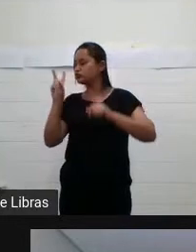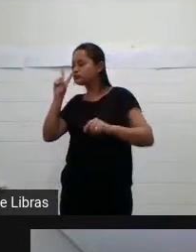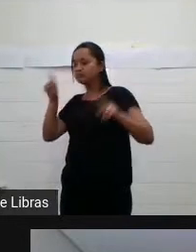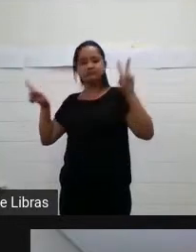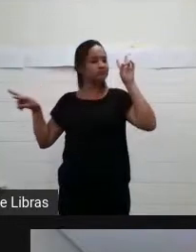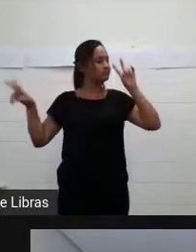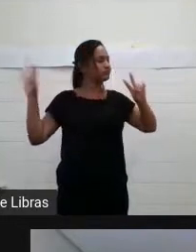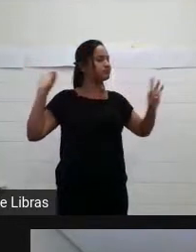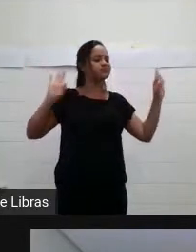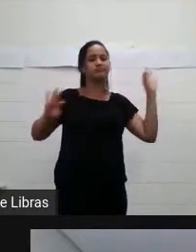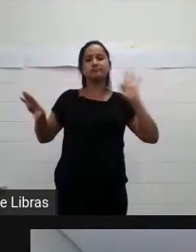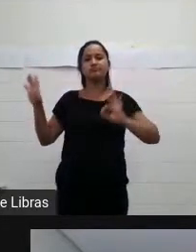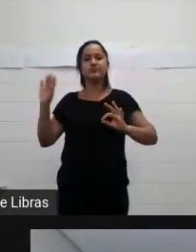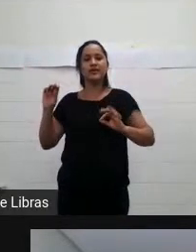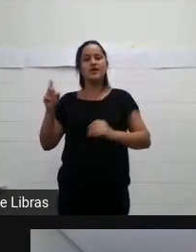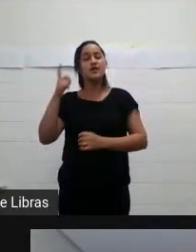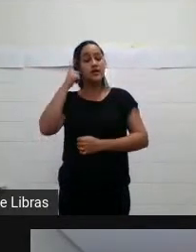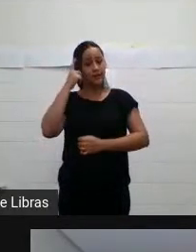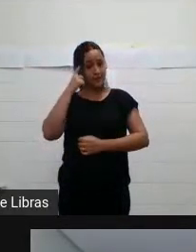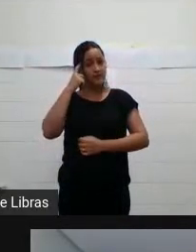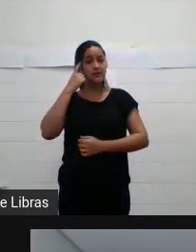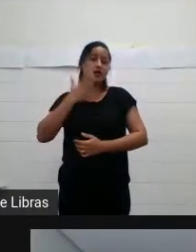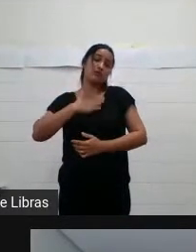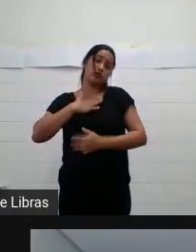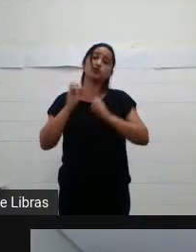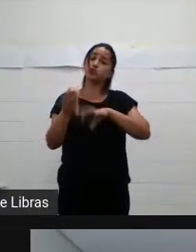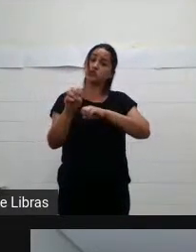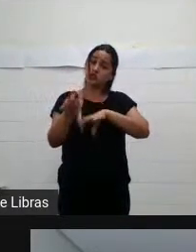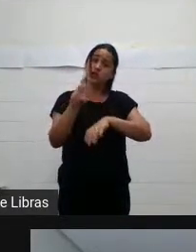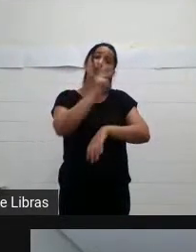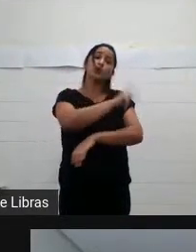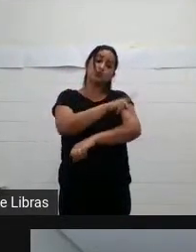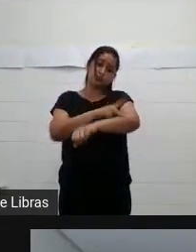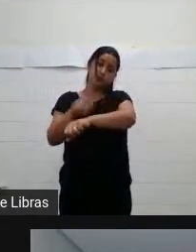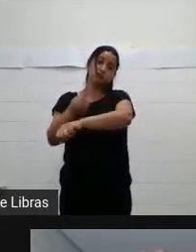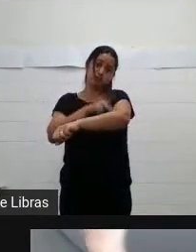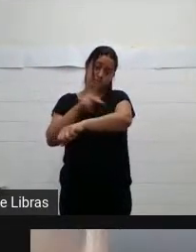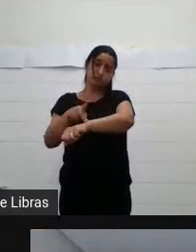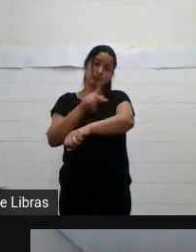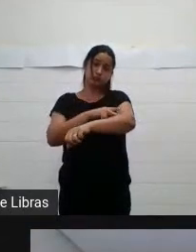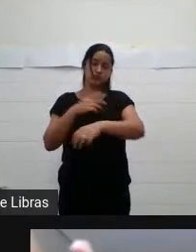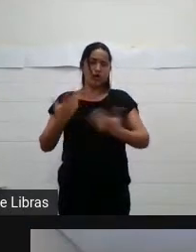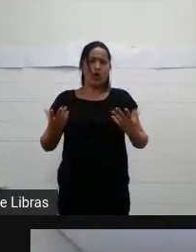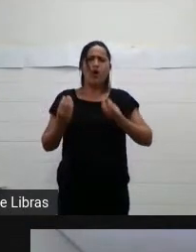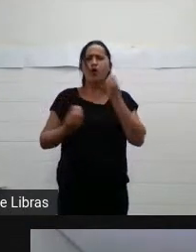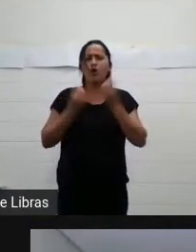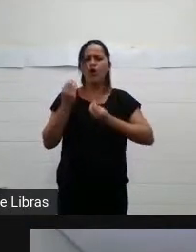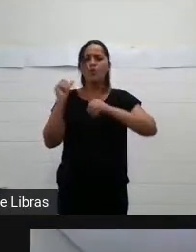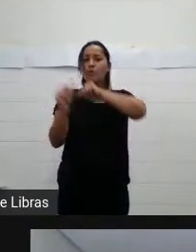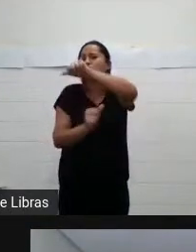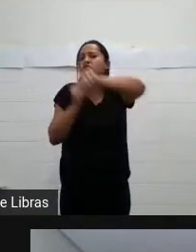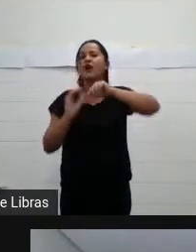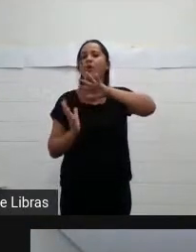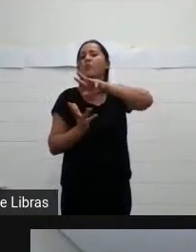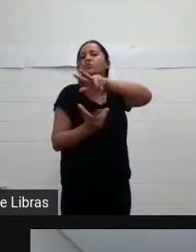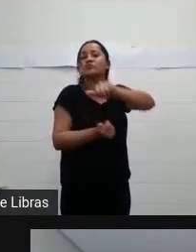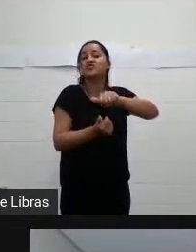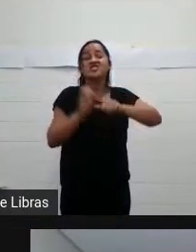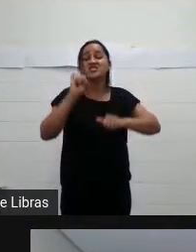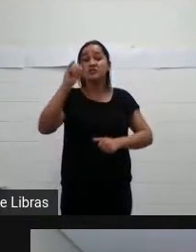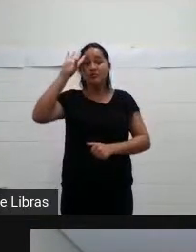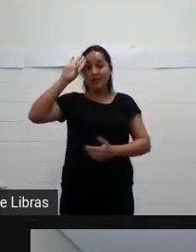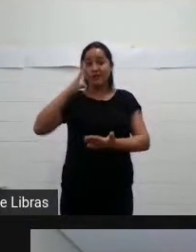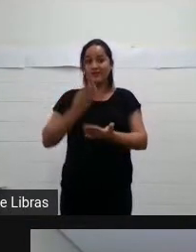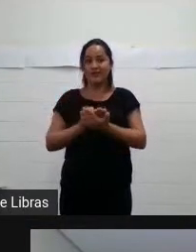está em sala, sua própria prática pedagógica, né? Porque não tem como eu querer transformar o mundo se eu não acredito primeiro